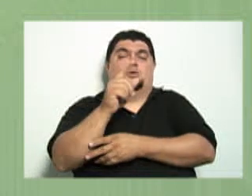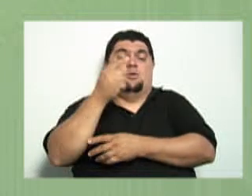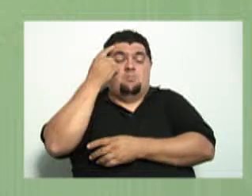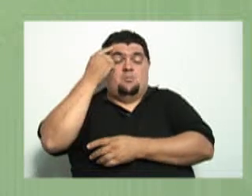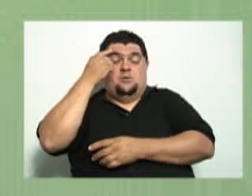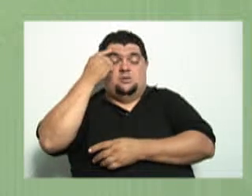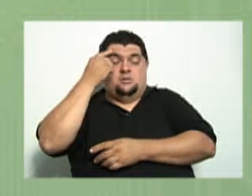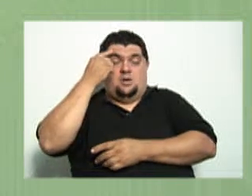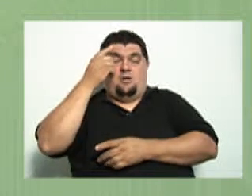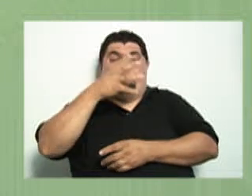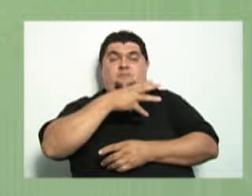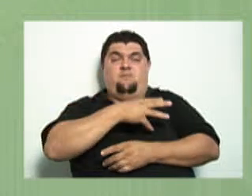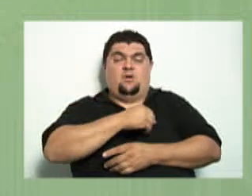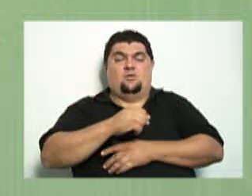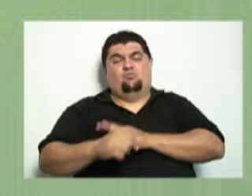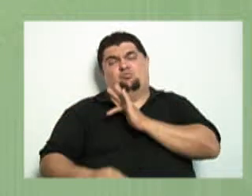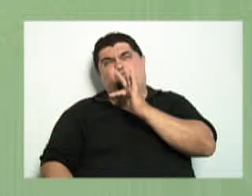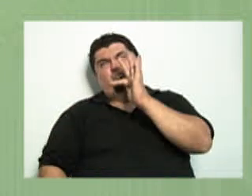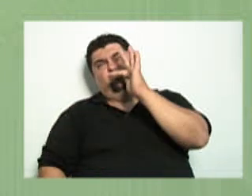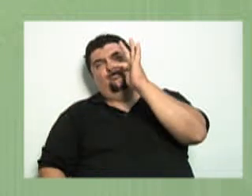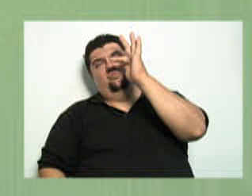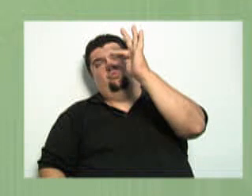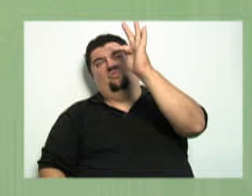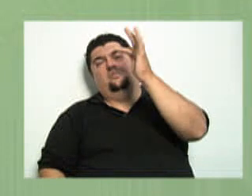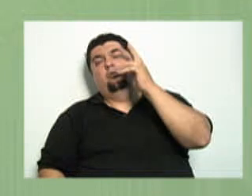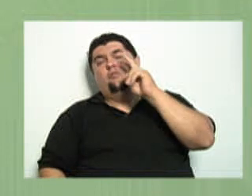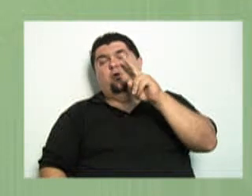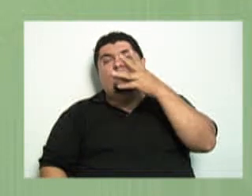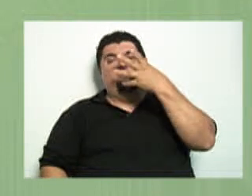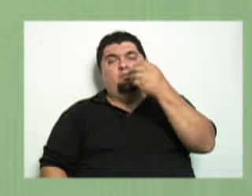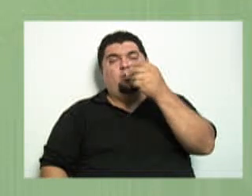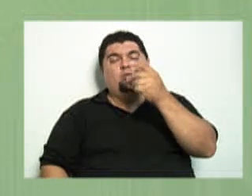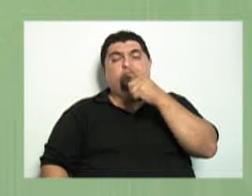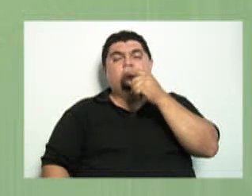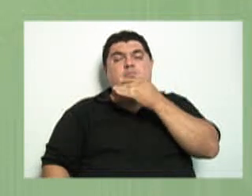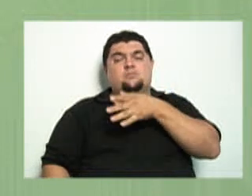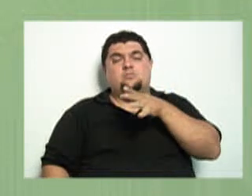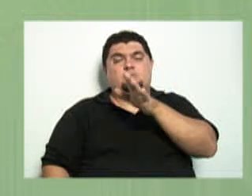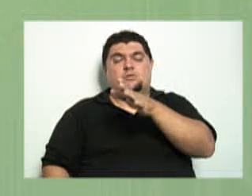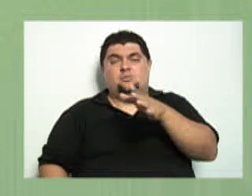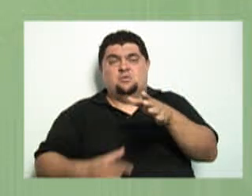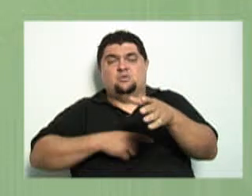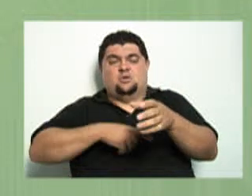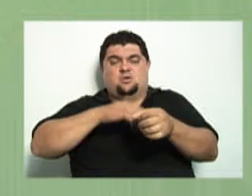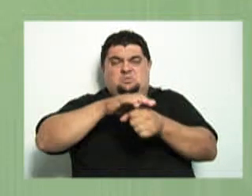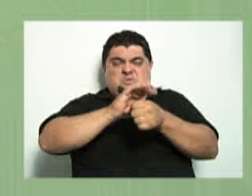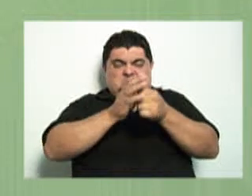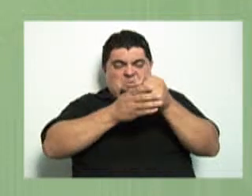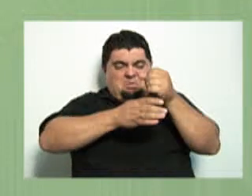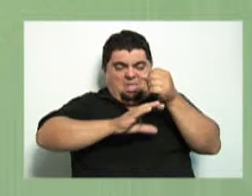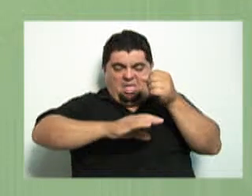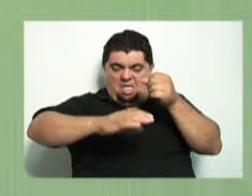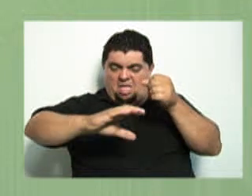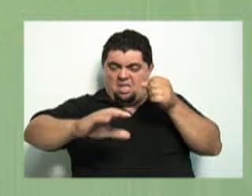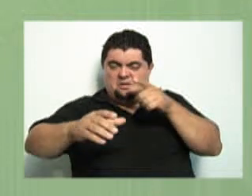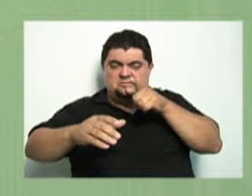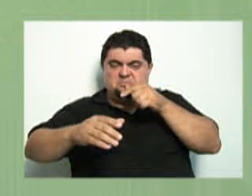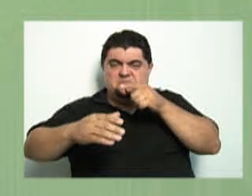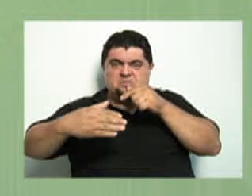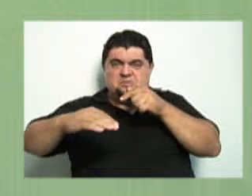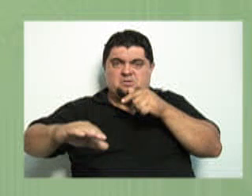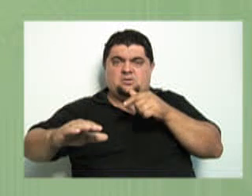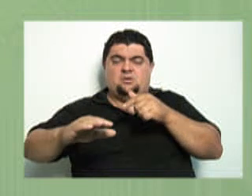gerações futuras. A gente tem uma imagem de um rio, aqui com esgoto sendo jogado nesse rio. E isso é uma coisa